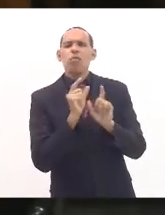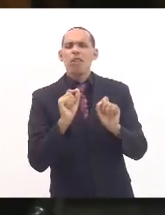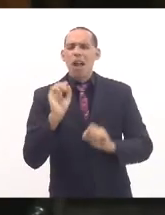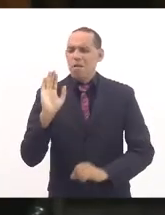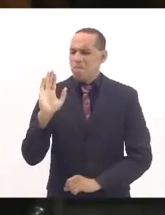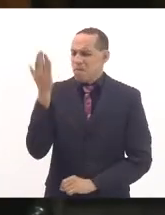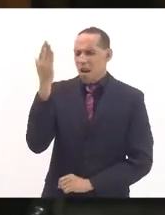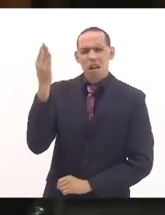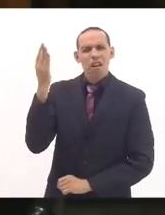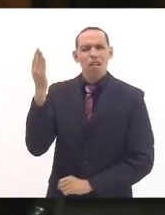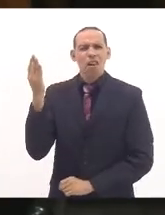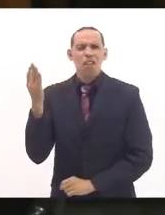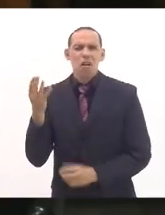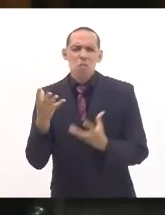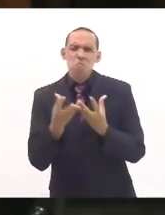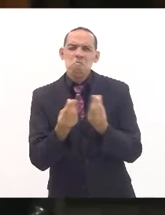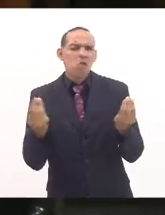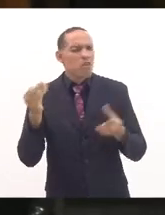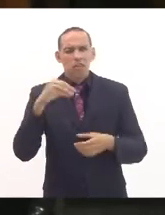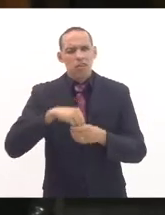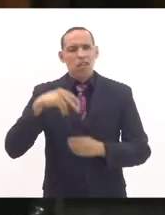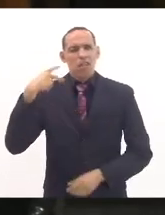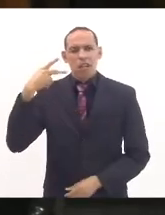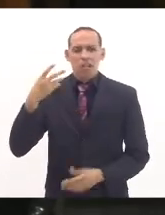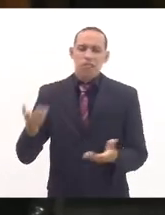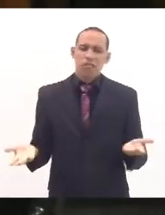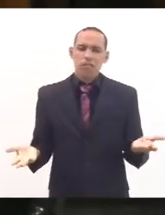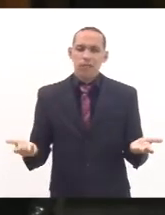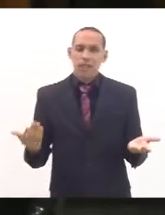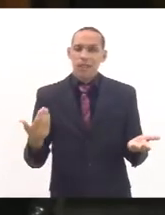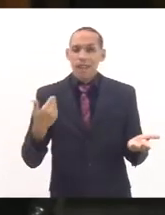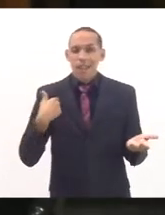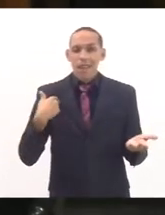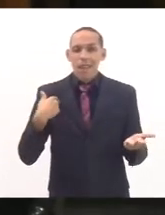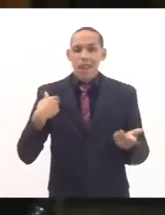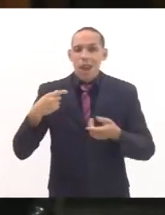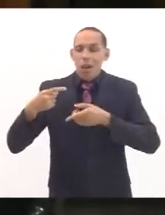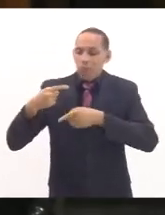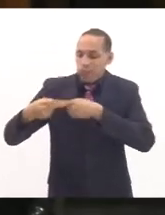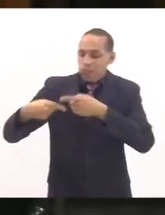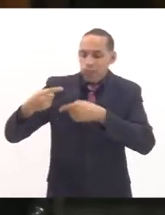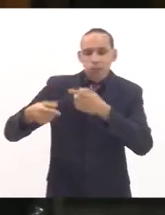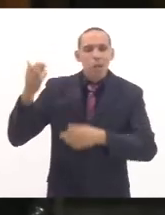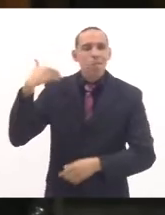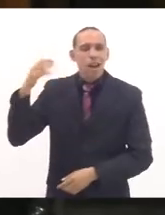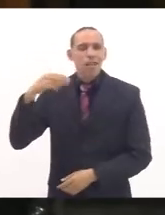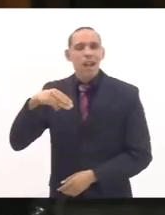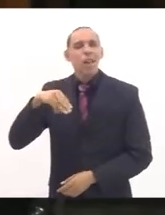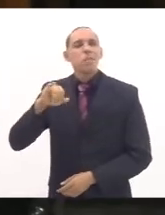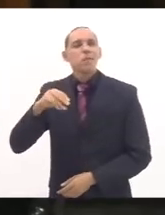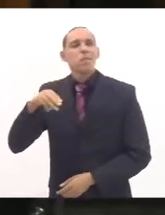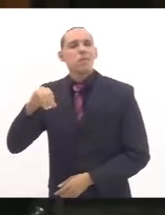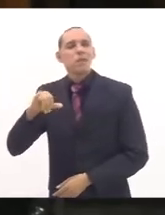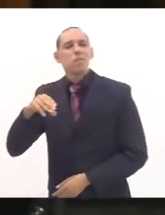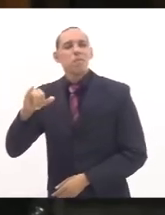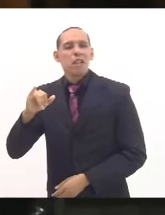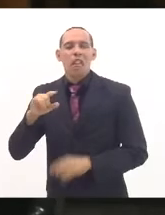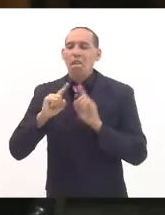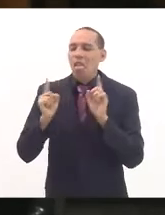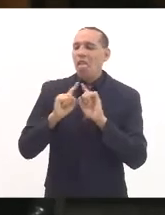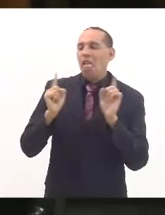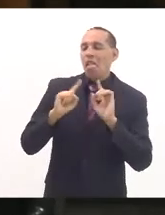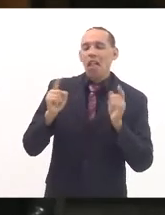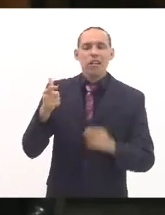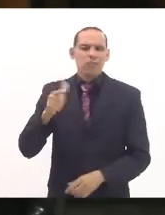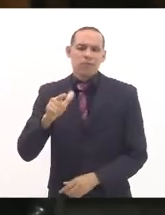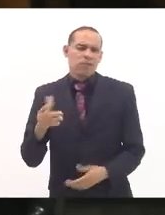hipocrisia aqui dentro do parlamento. Eu sou de uma geração sem mimimi, presidente. Uma geração